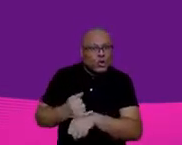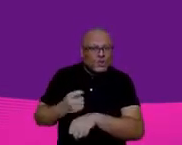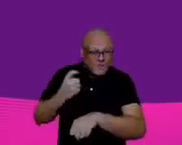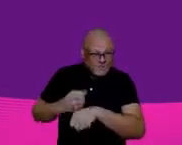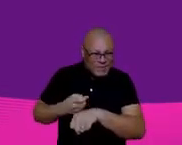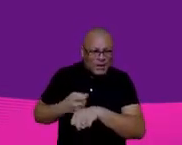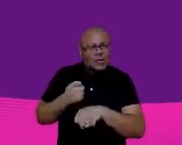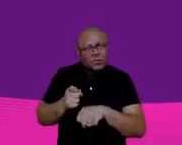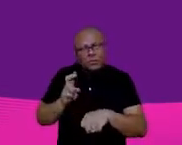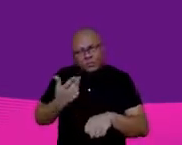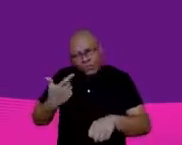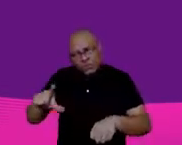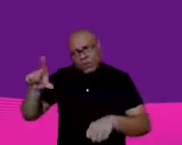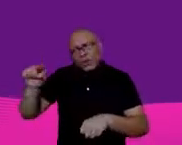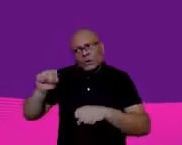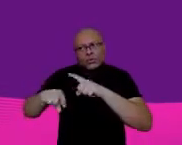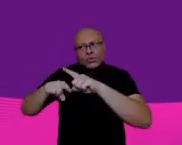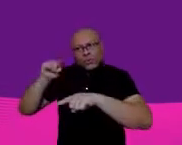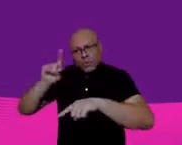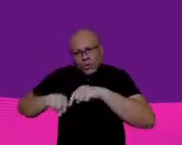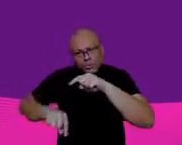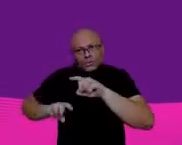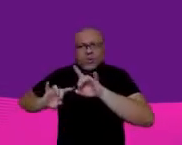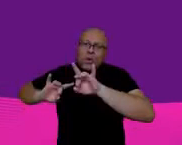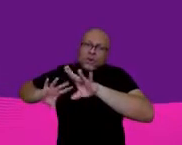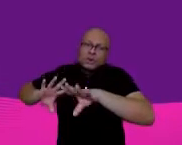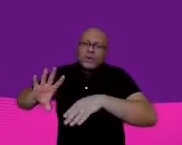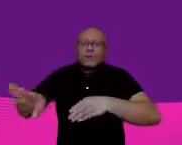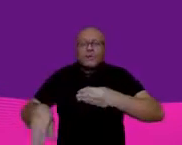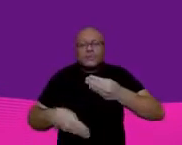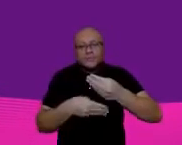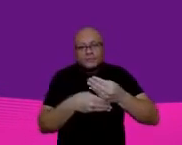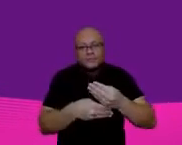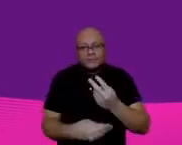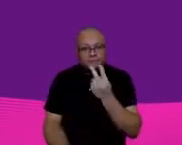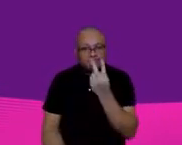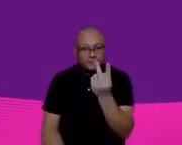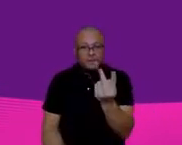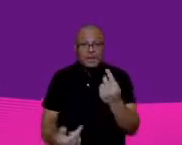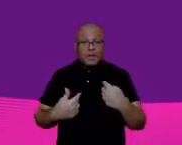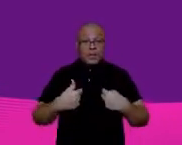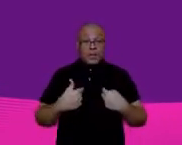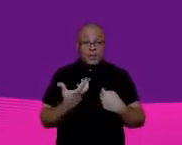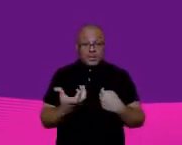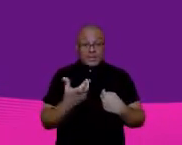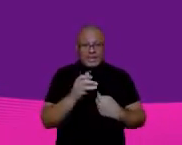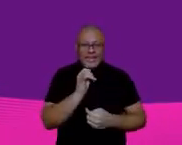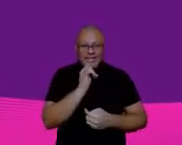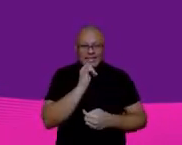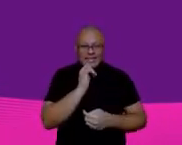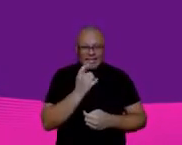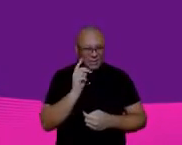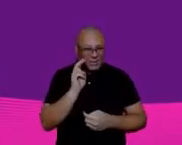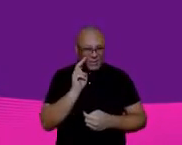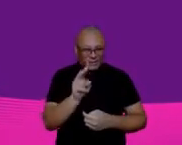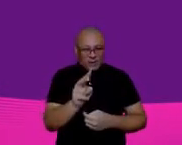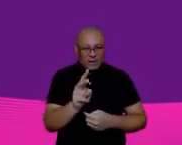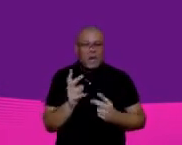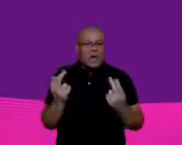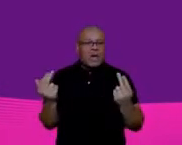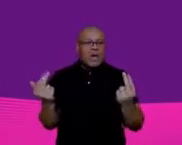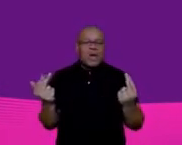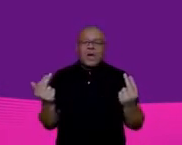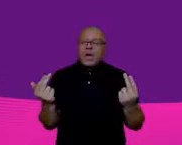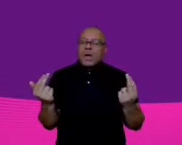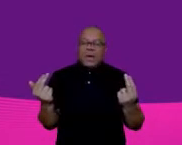ou outras técnicas. Vejam aqui o que eu planejei para este caso. É a mesma coisa, é um mapa que